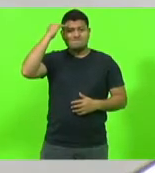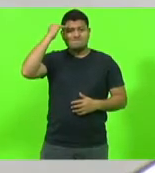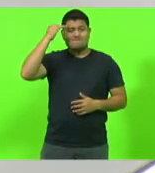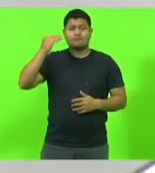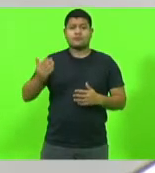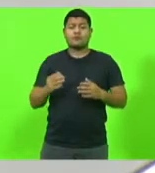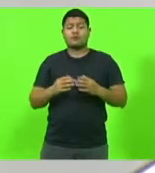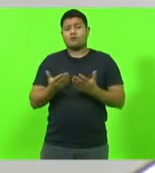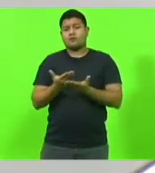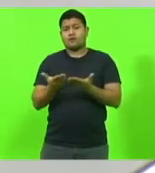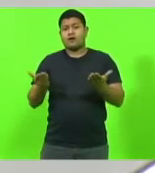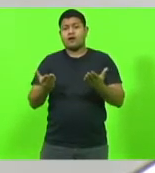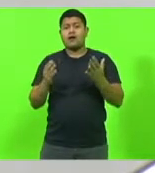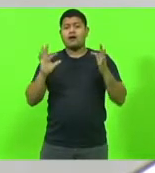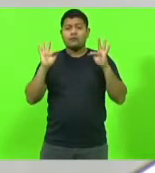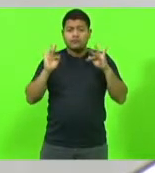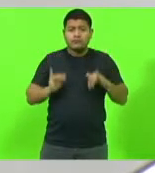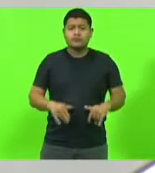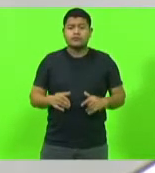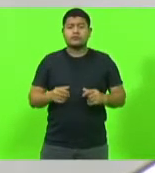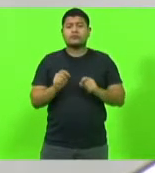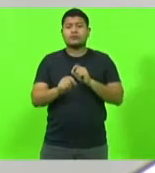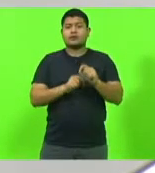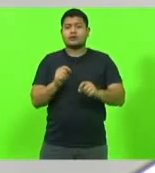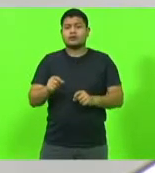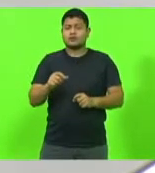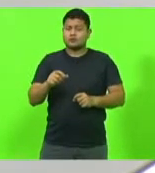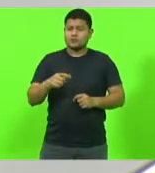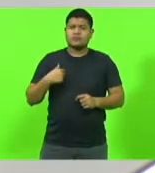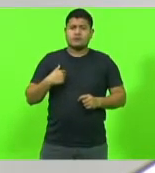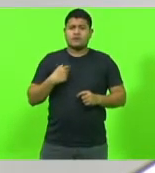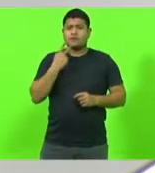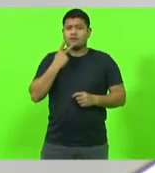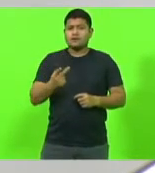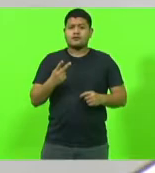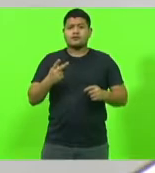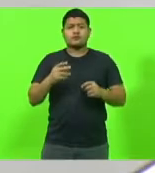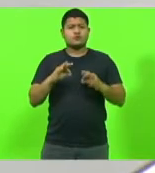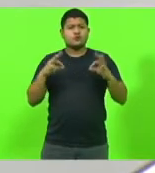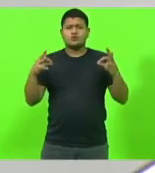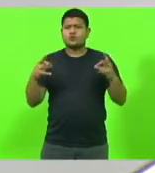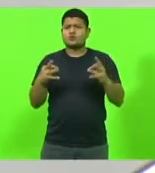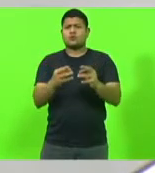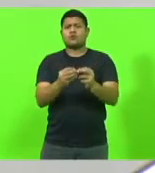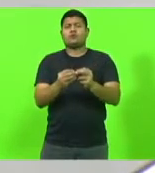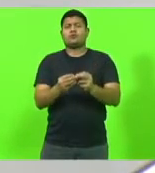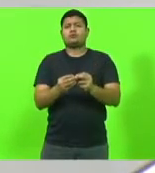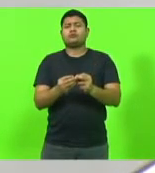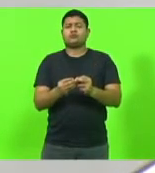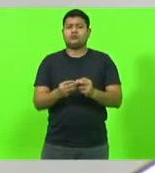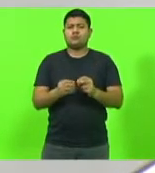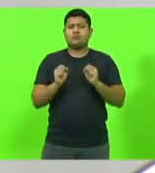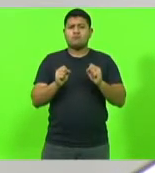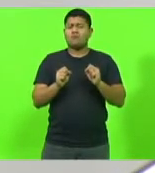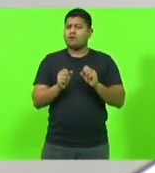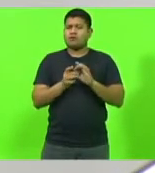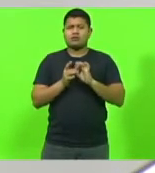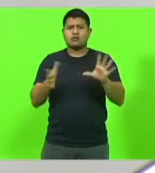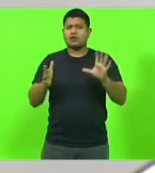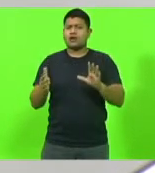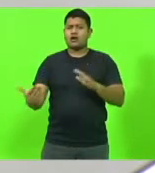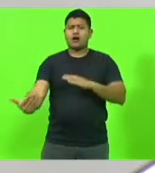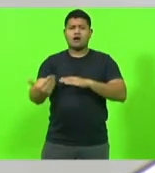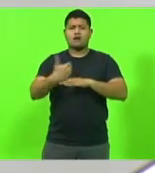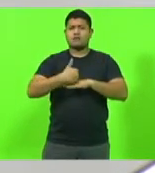podem contar conosco, porque, para nós, a vida dos brasileiros e brasileiras é o que mais importa. Quero,